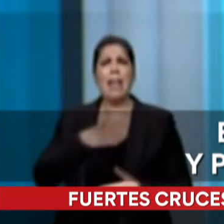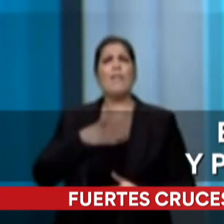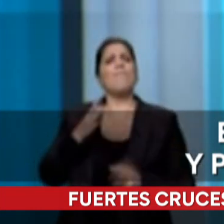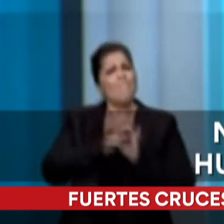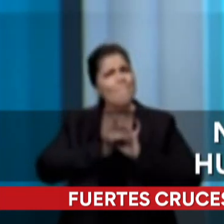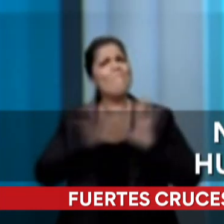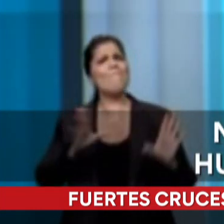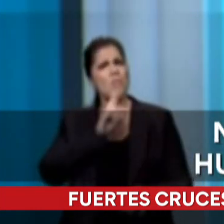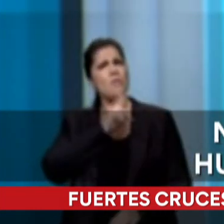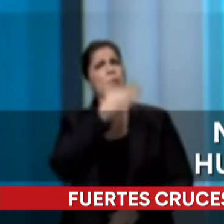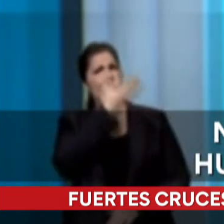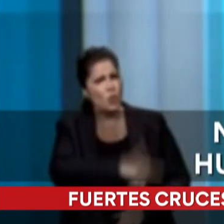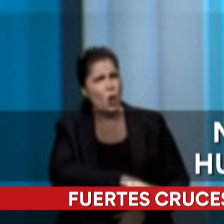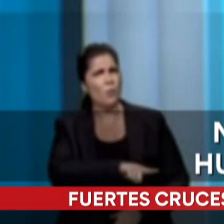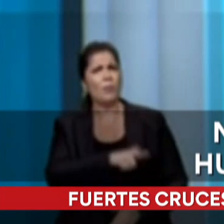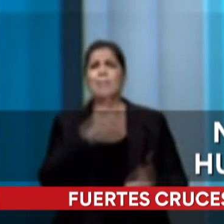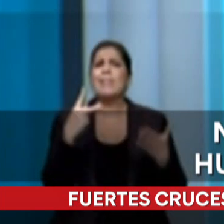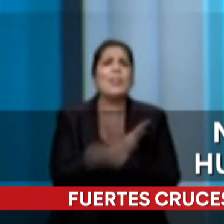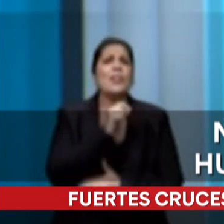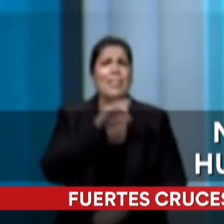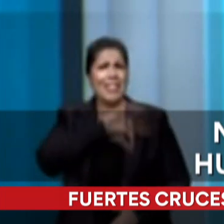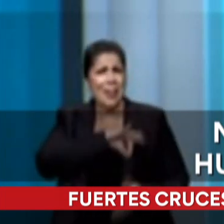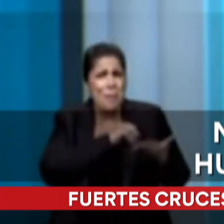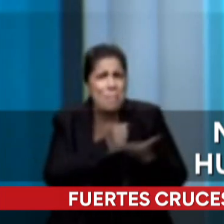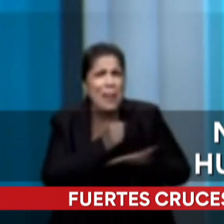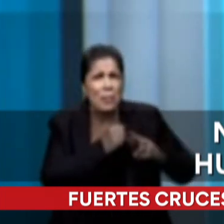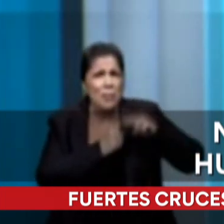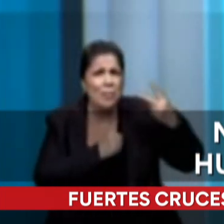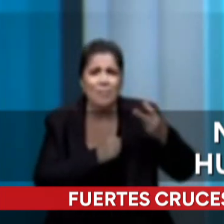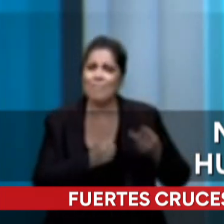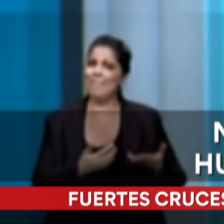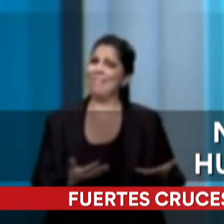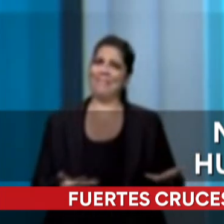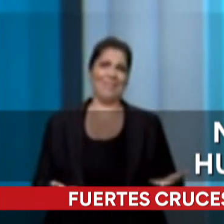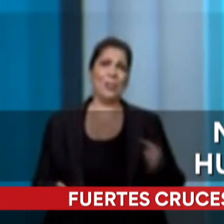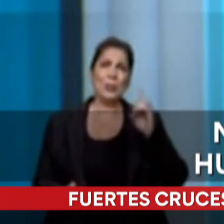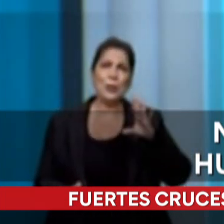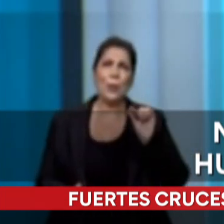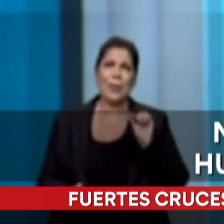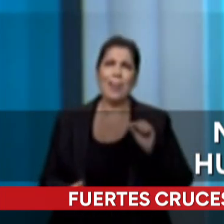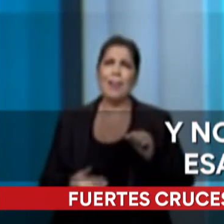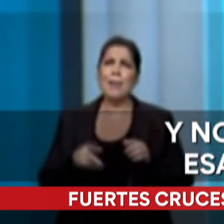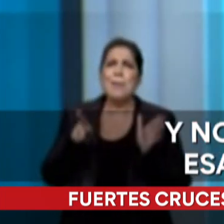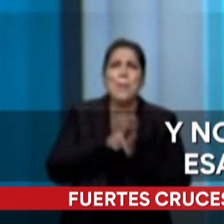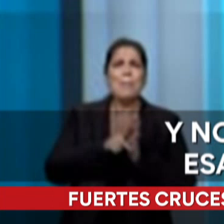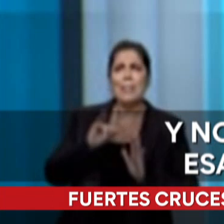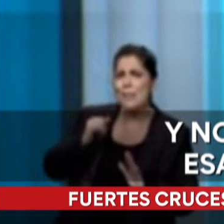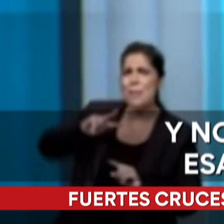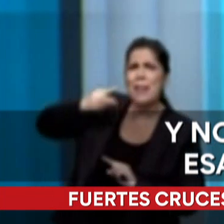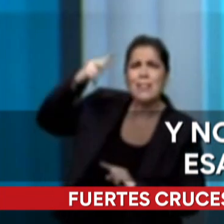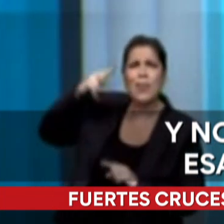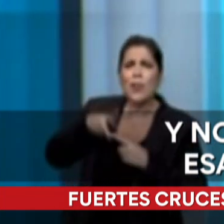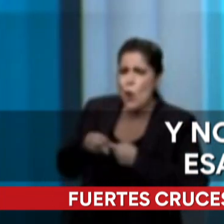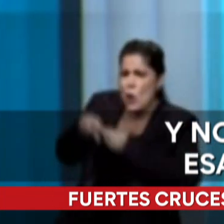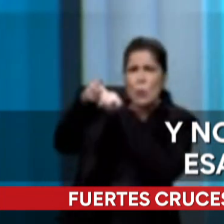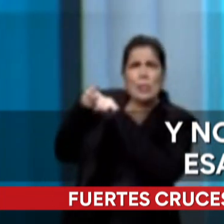para repetir. Não houve aumento do salário mínimo. Houve apenas uma reposição inflacionária. E não houve